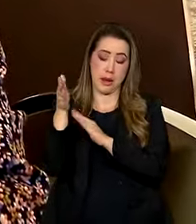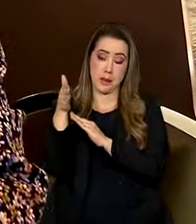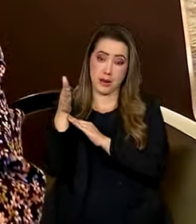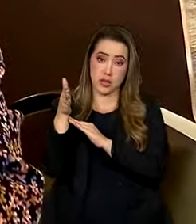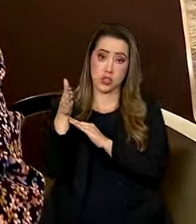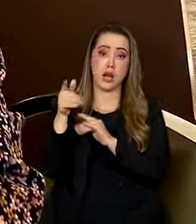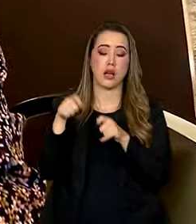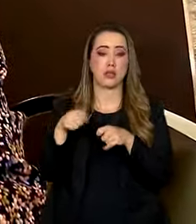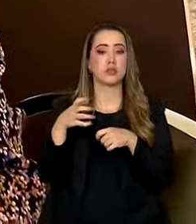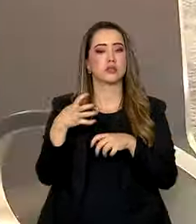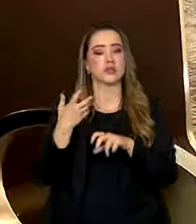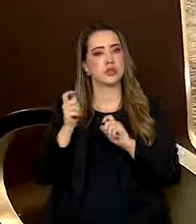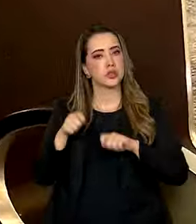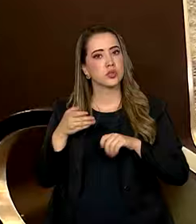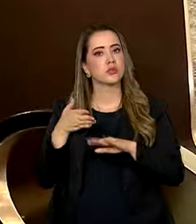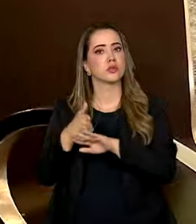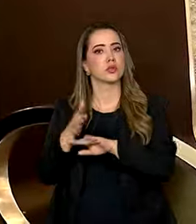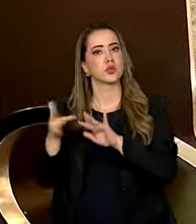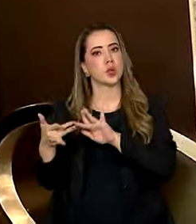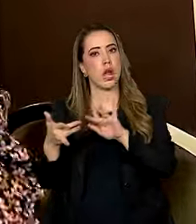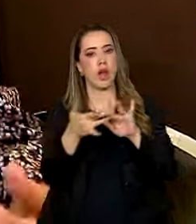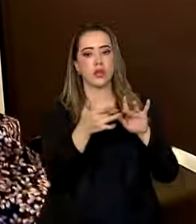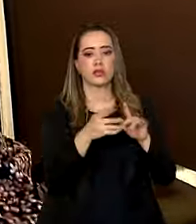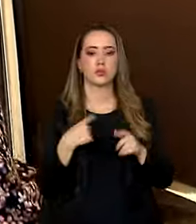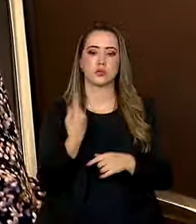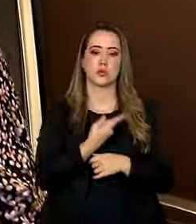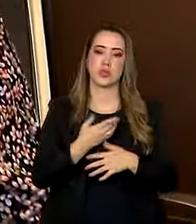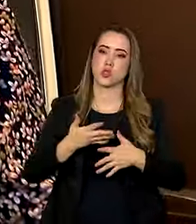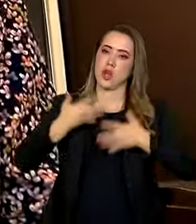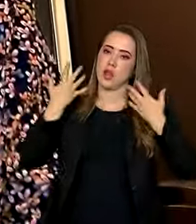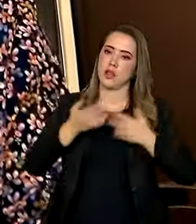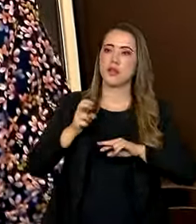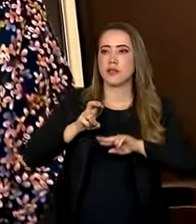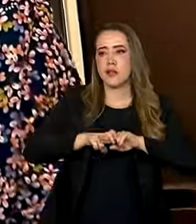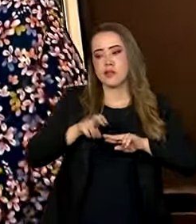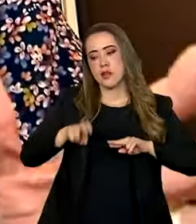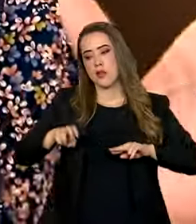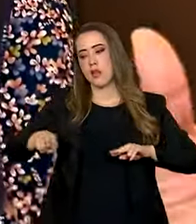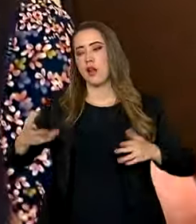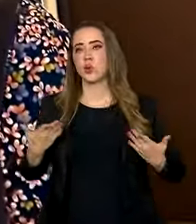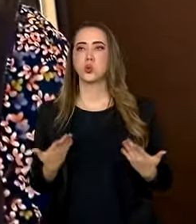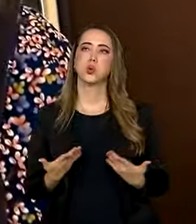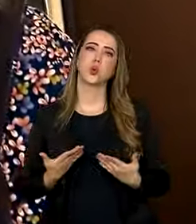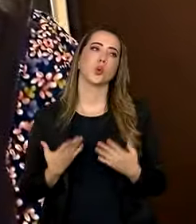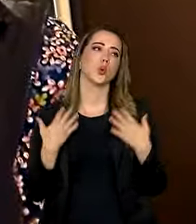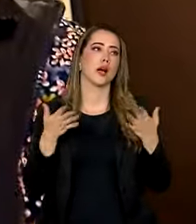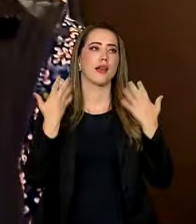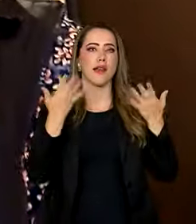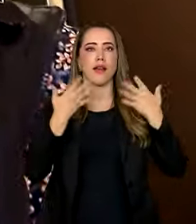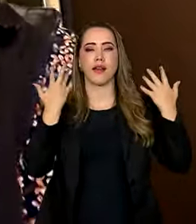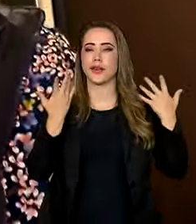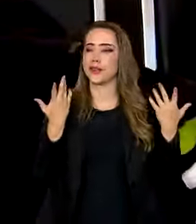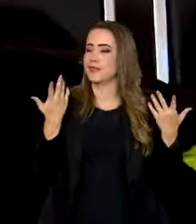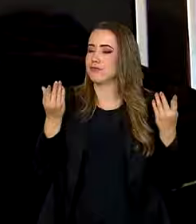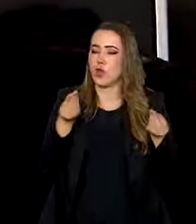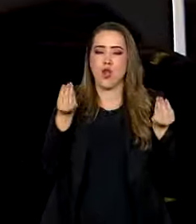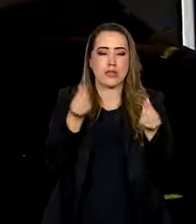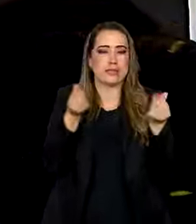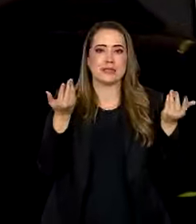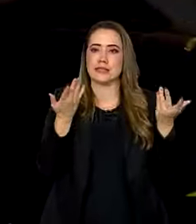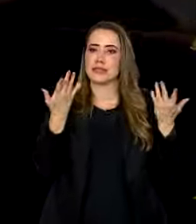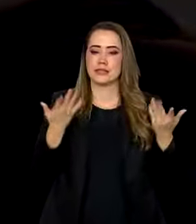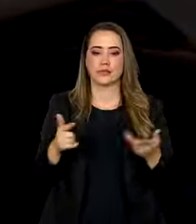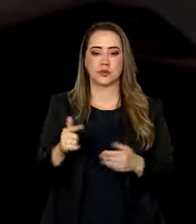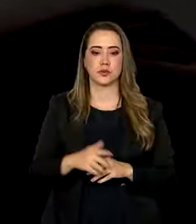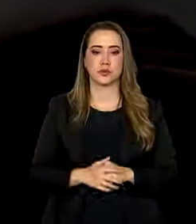foram passando as instruções. Para nós aqui, a alegria de estar sentado aqui agora nem tem tamanho, viu? E uma